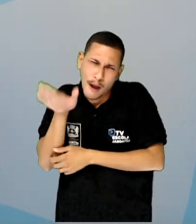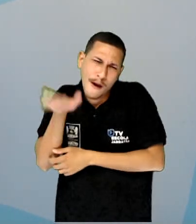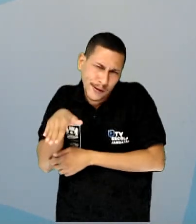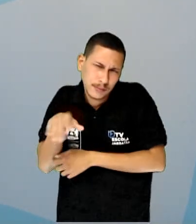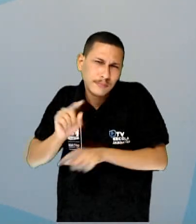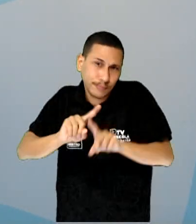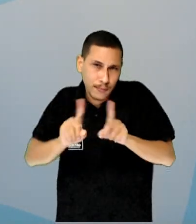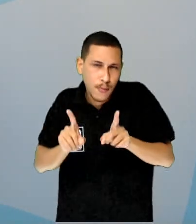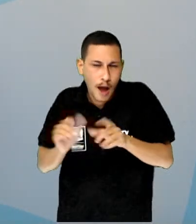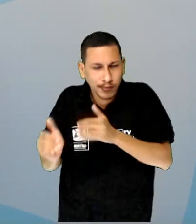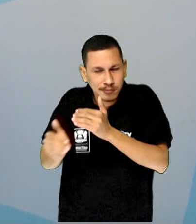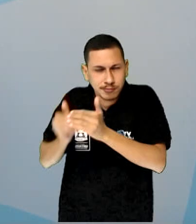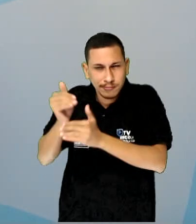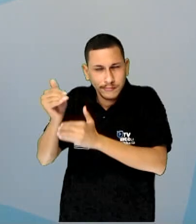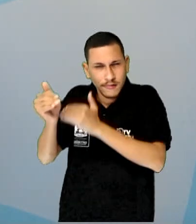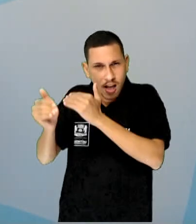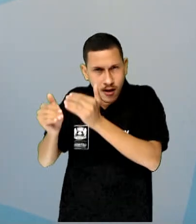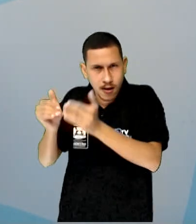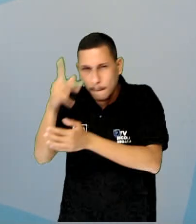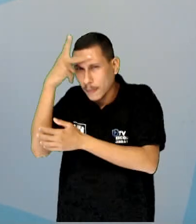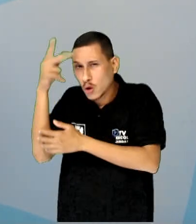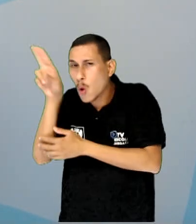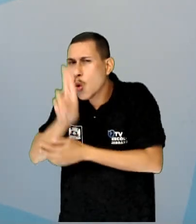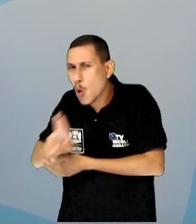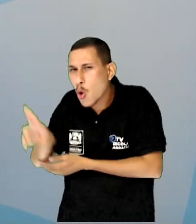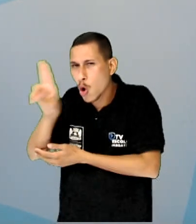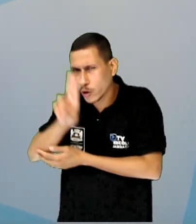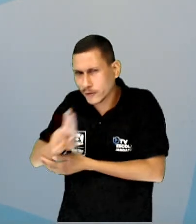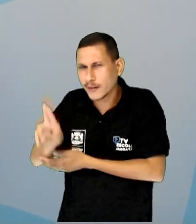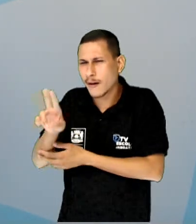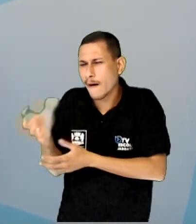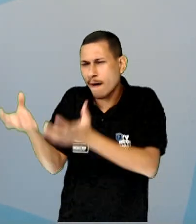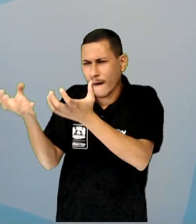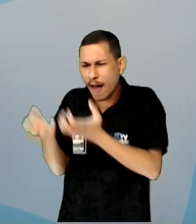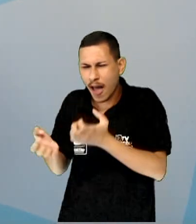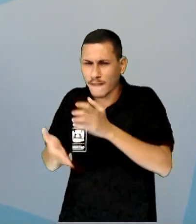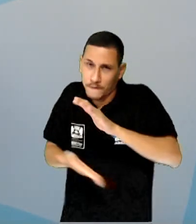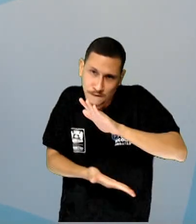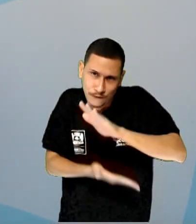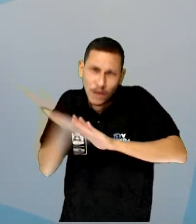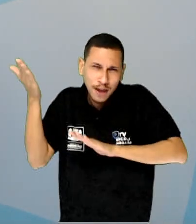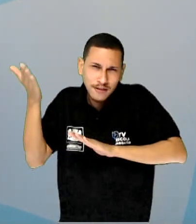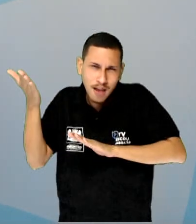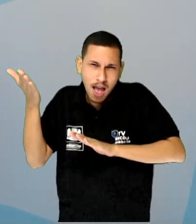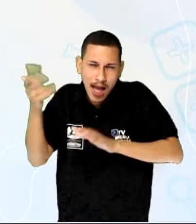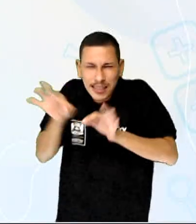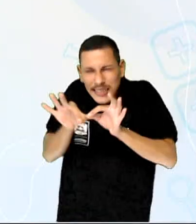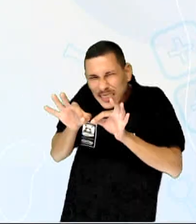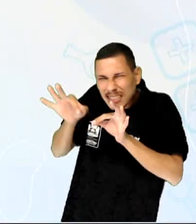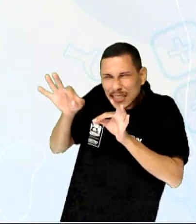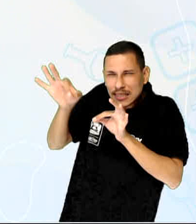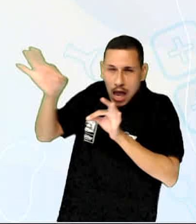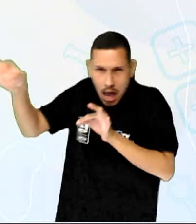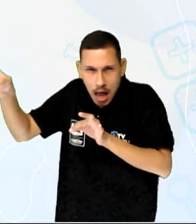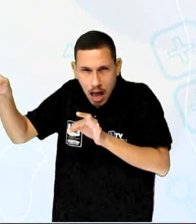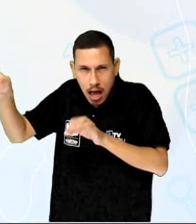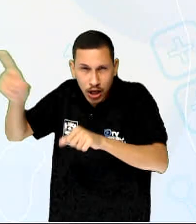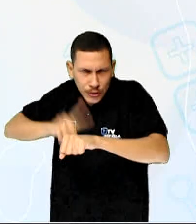a cada dia que passa, tem sido utilizado por pessoas que desejam viajar grandes distâncias em um